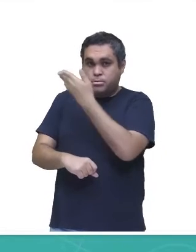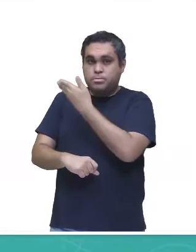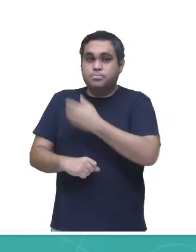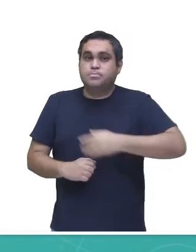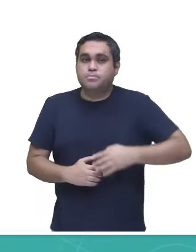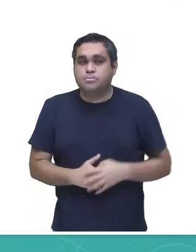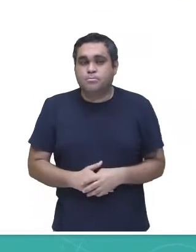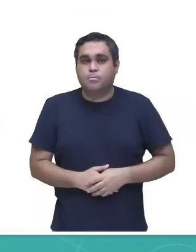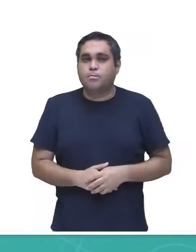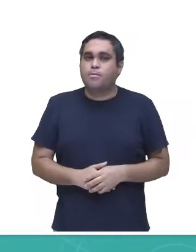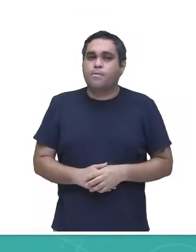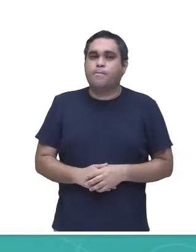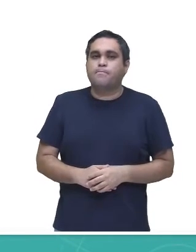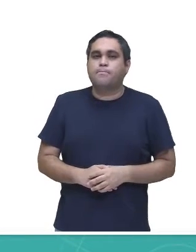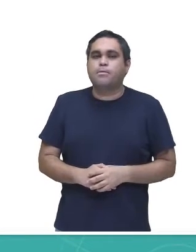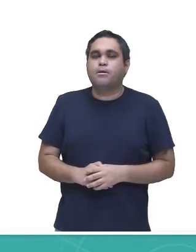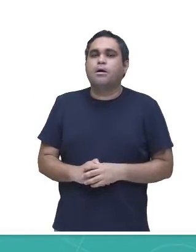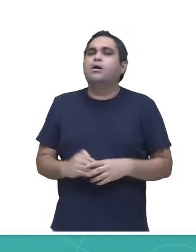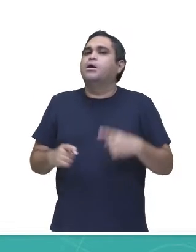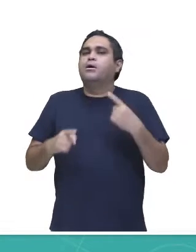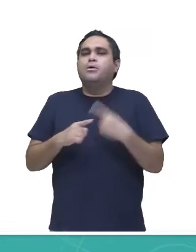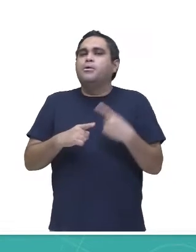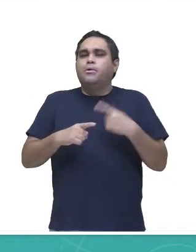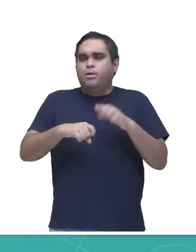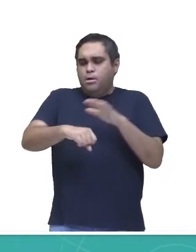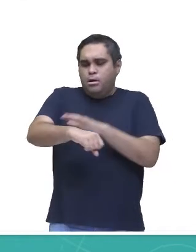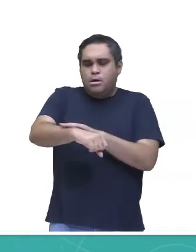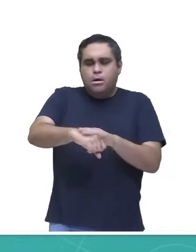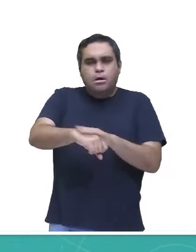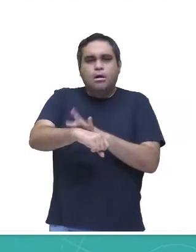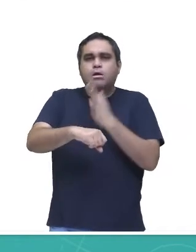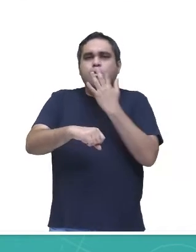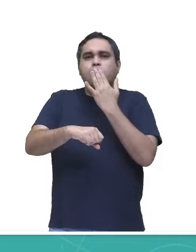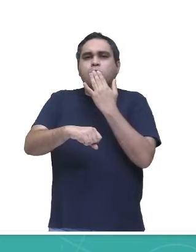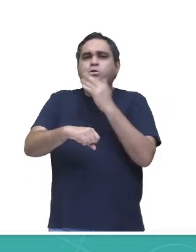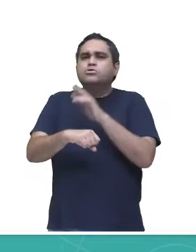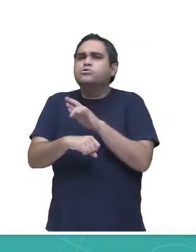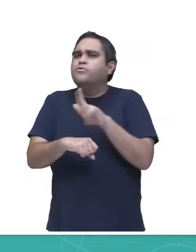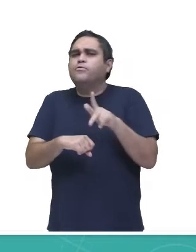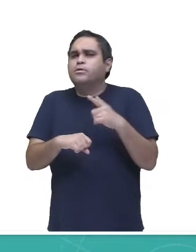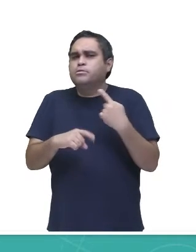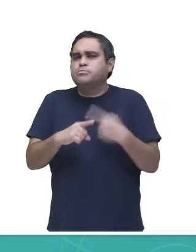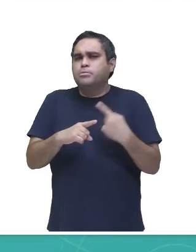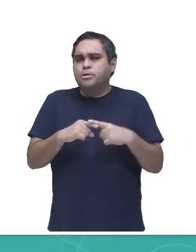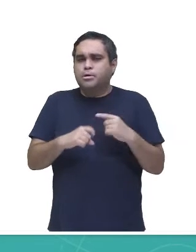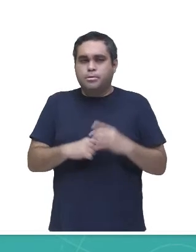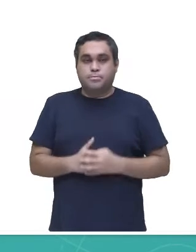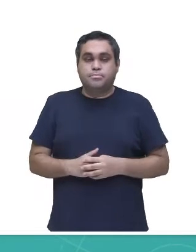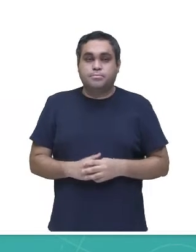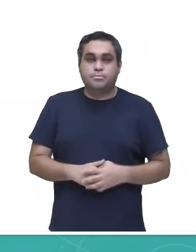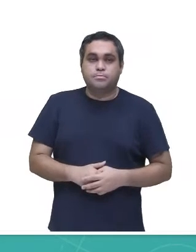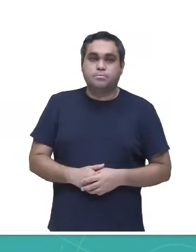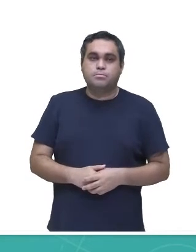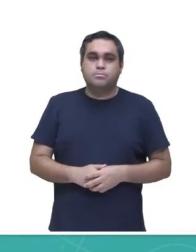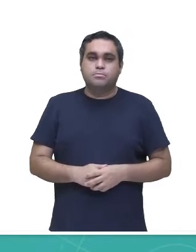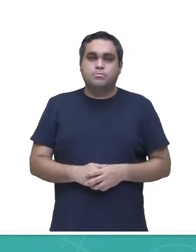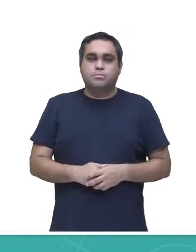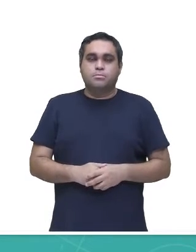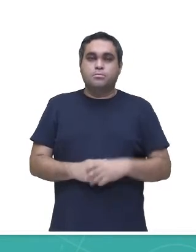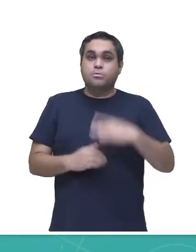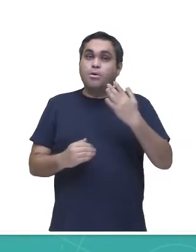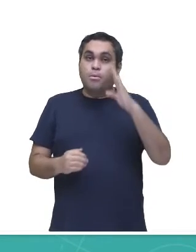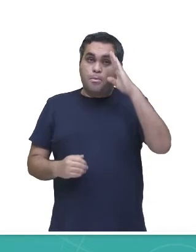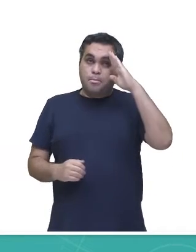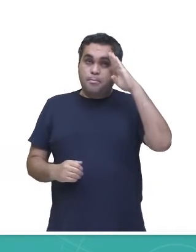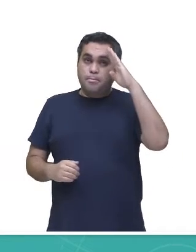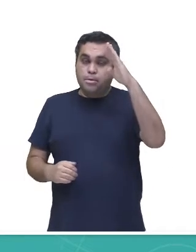lá, por que temos cor de pele diferente? Então, o principal, né, o fator principal aí